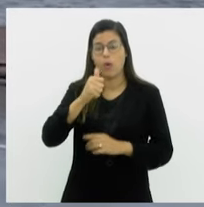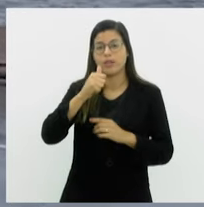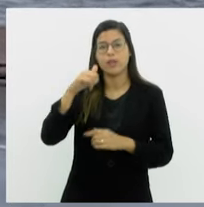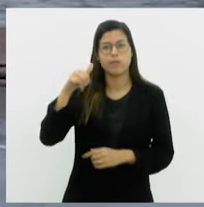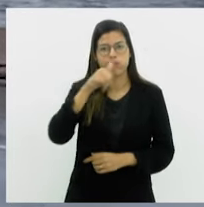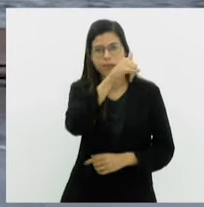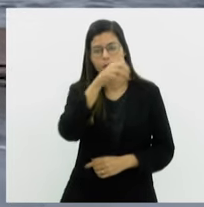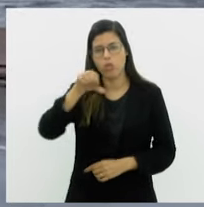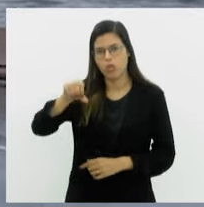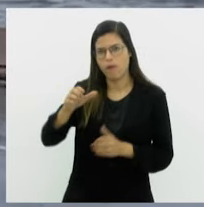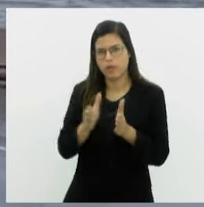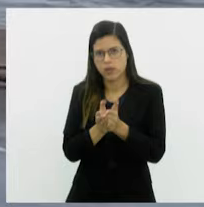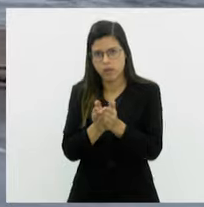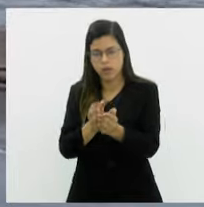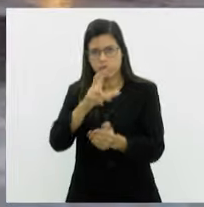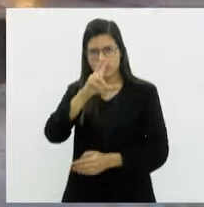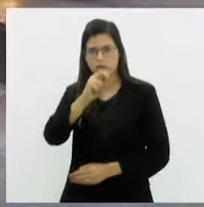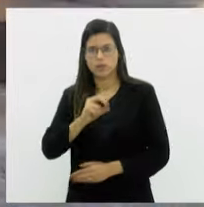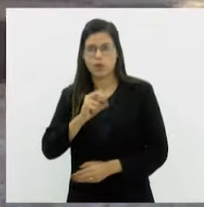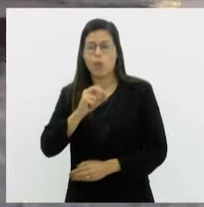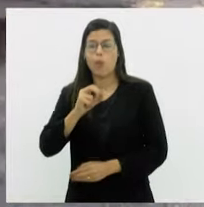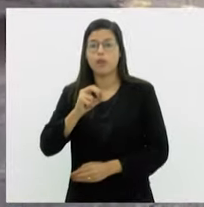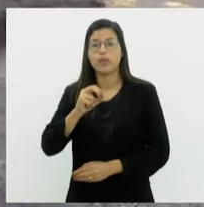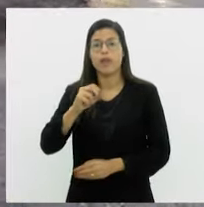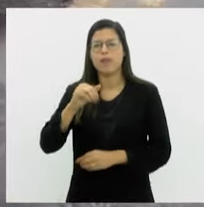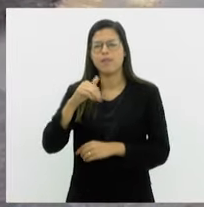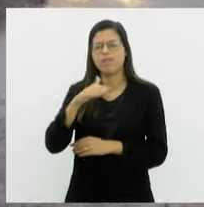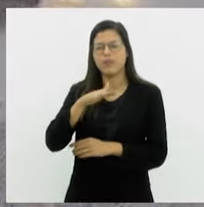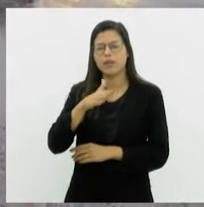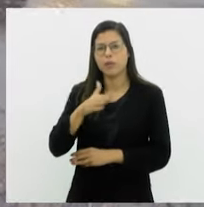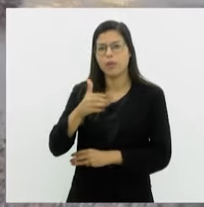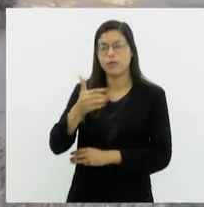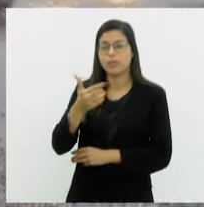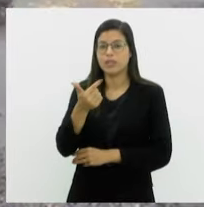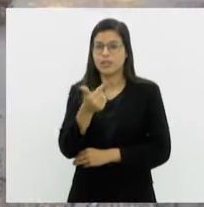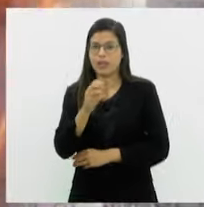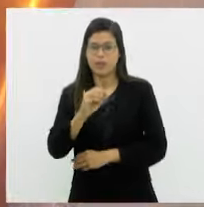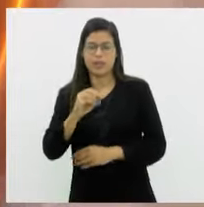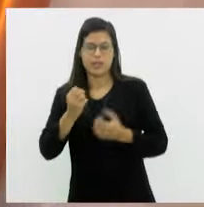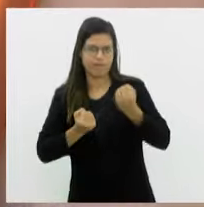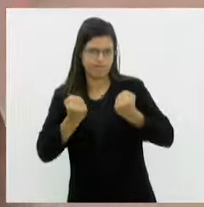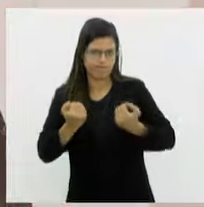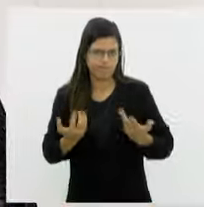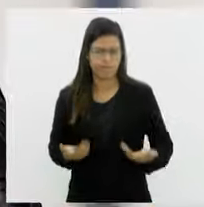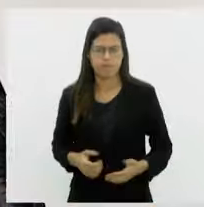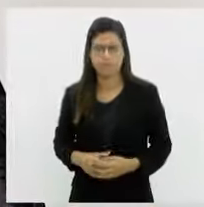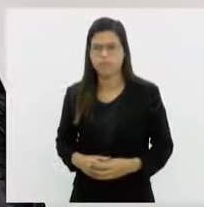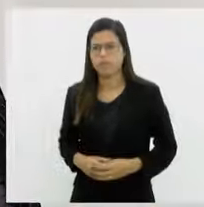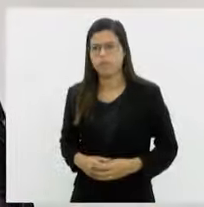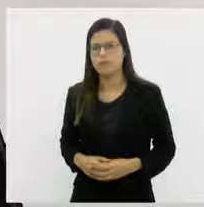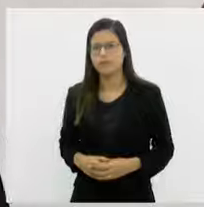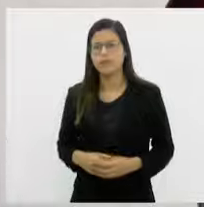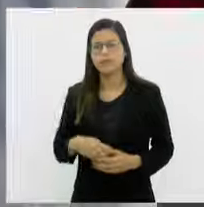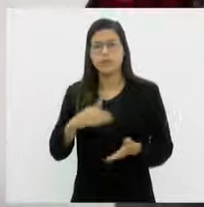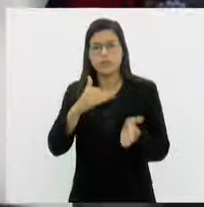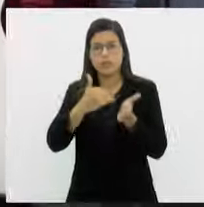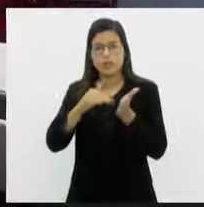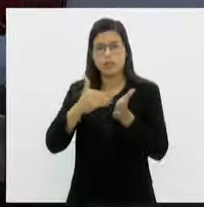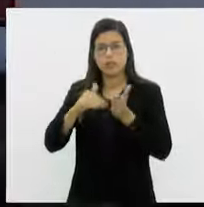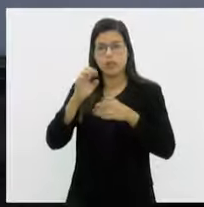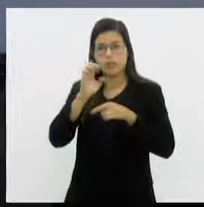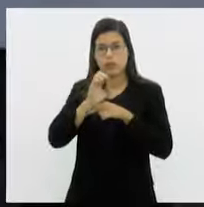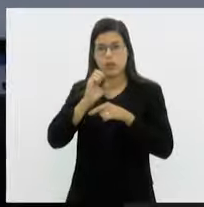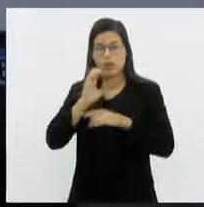navios, cerca de 50 embarcações e aproximadamente 70 viaturas. A Secretaria Estadual do